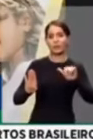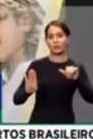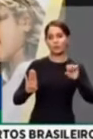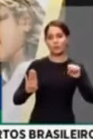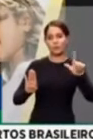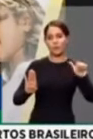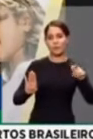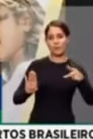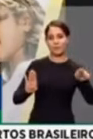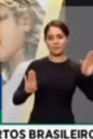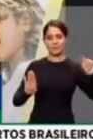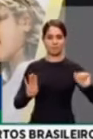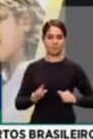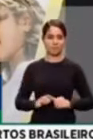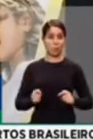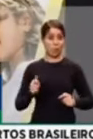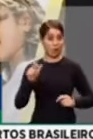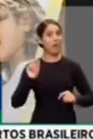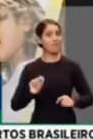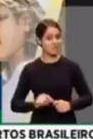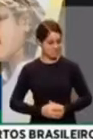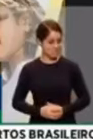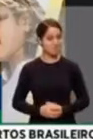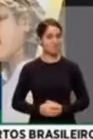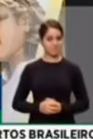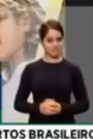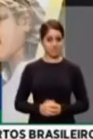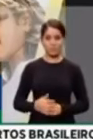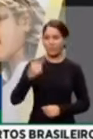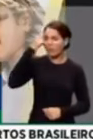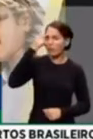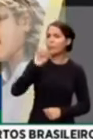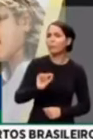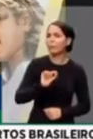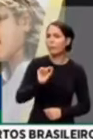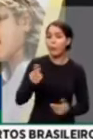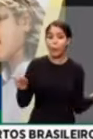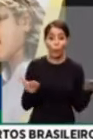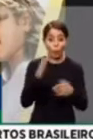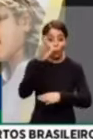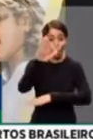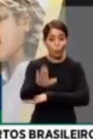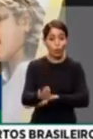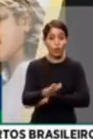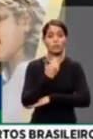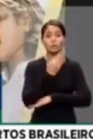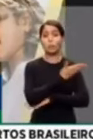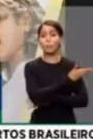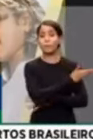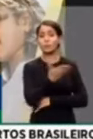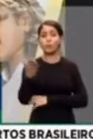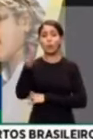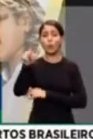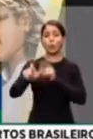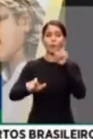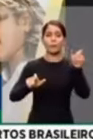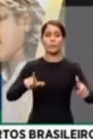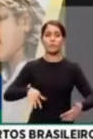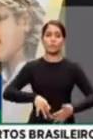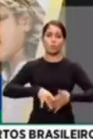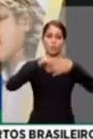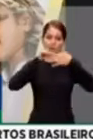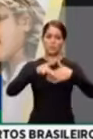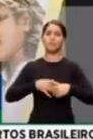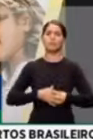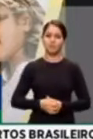o Brasil. Eu penso que nós deveríamos, nesta tarde, faço um apelo a todos os líderes, que nós encerrássemos